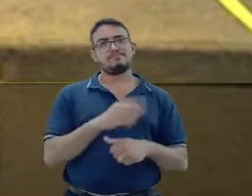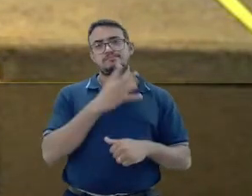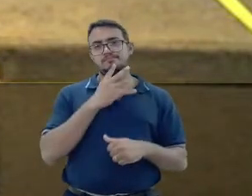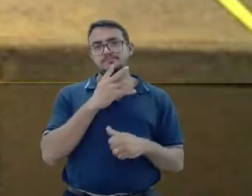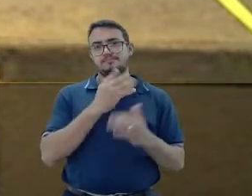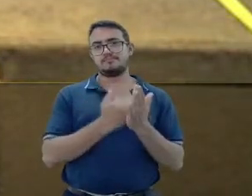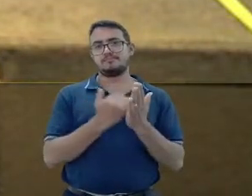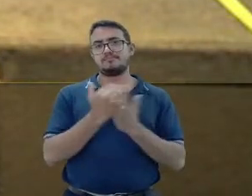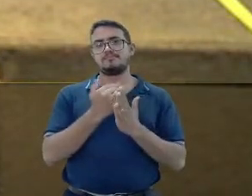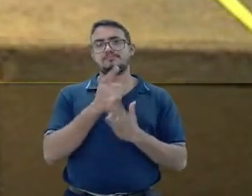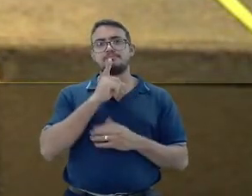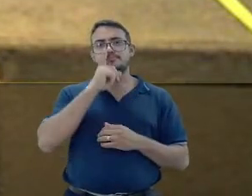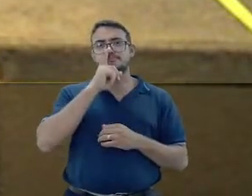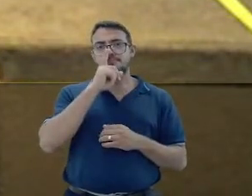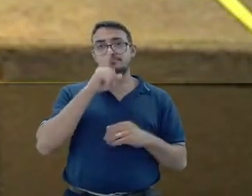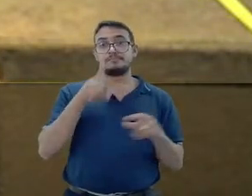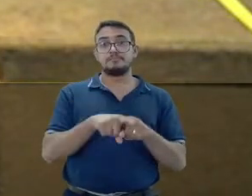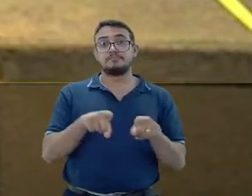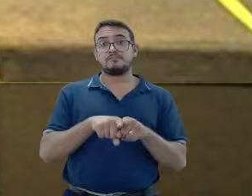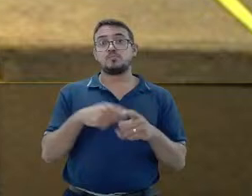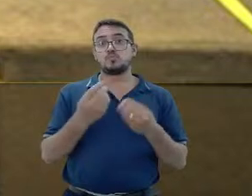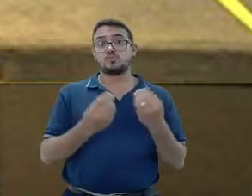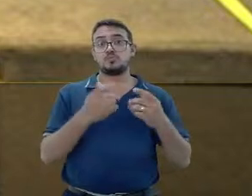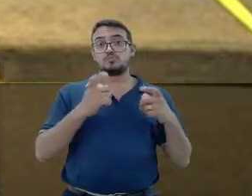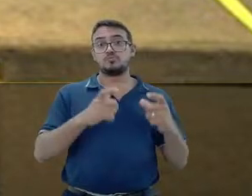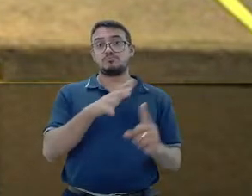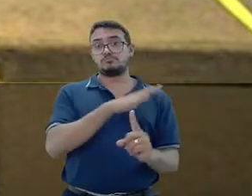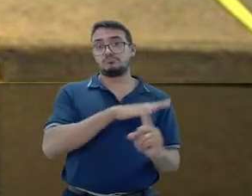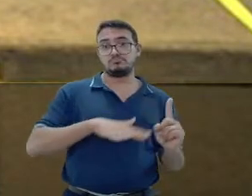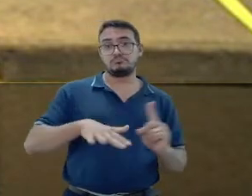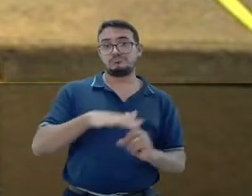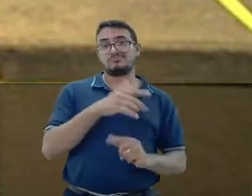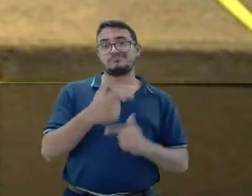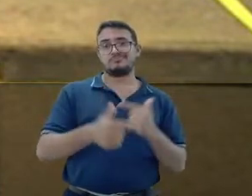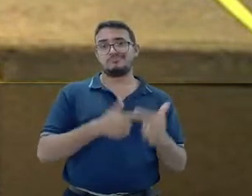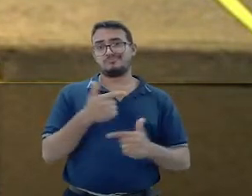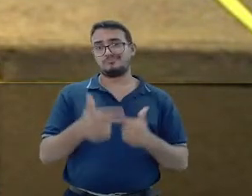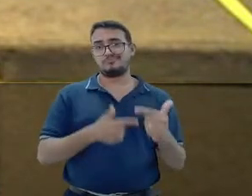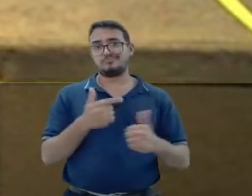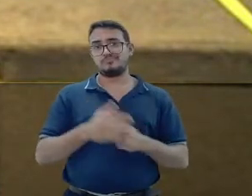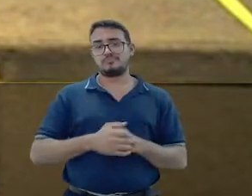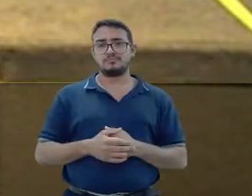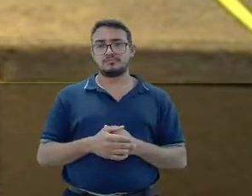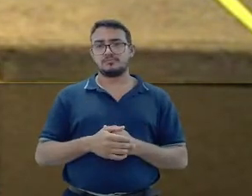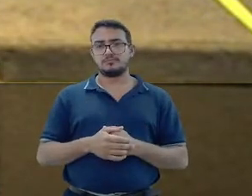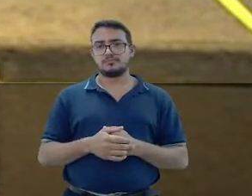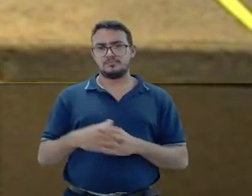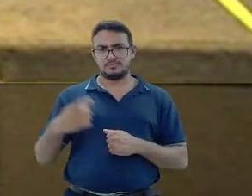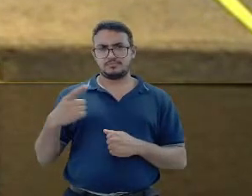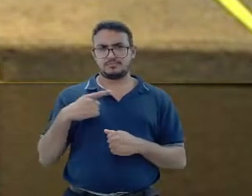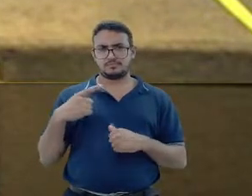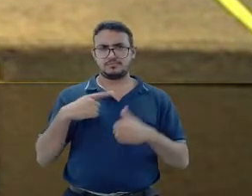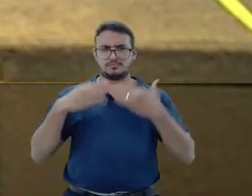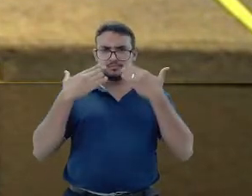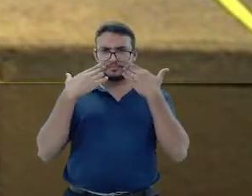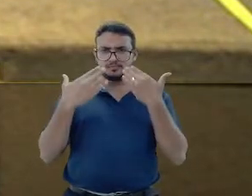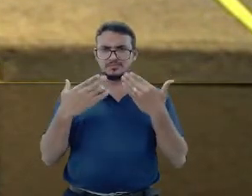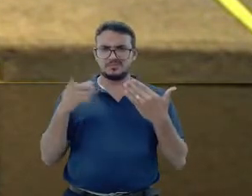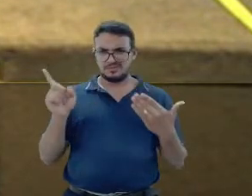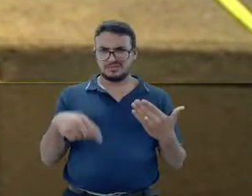de insalubridade, o ambiente de trabalho, pelos ruídos que se tinha, que não houve demonstração de que era, sim,